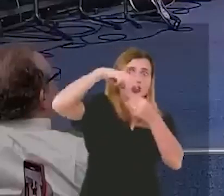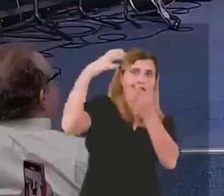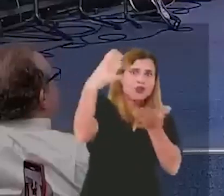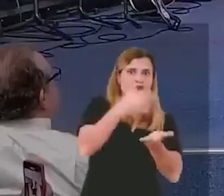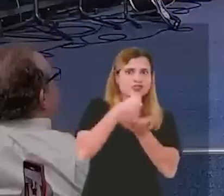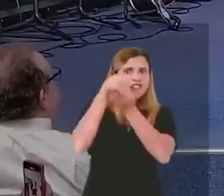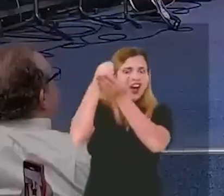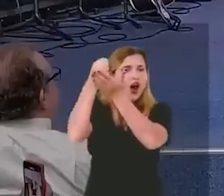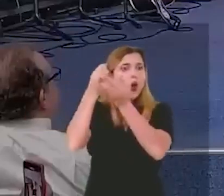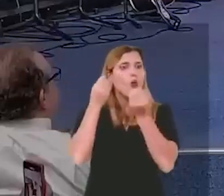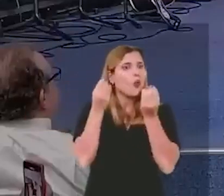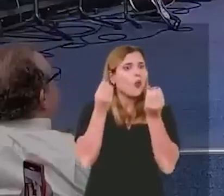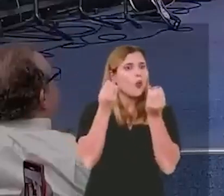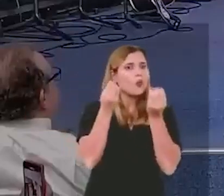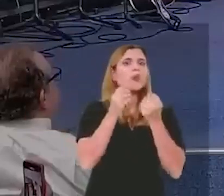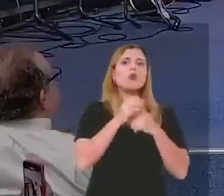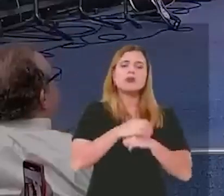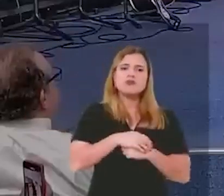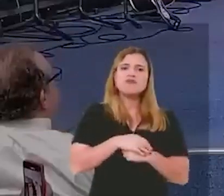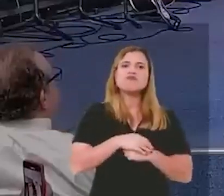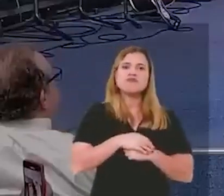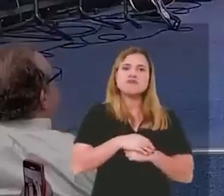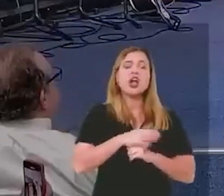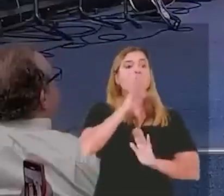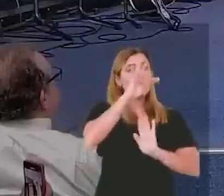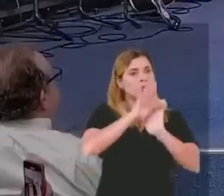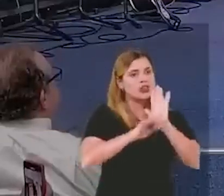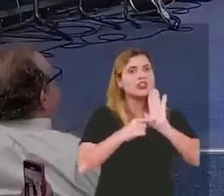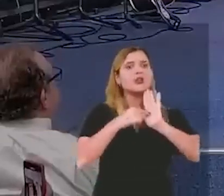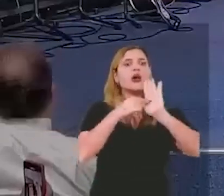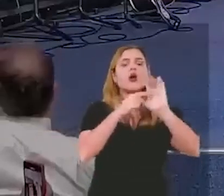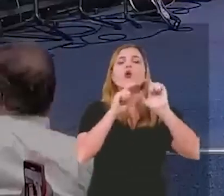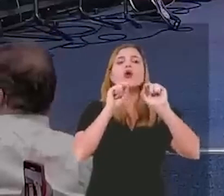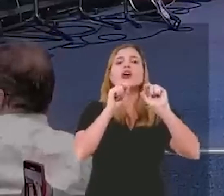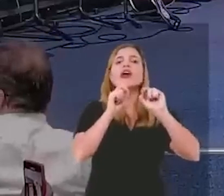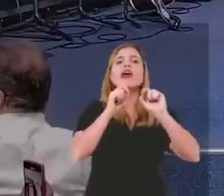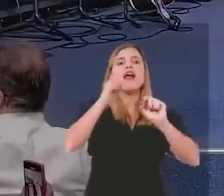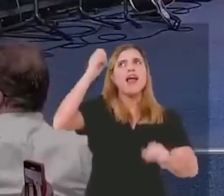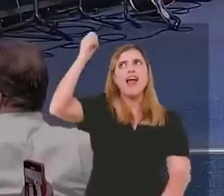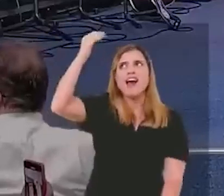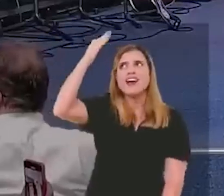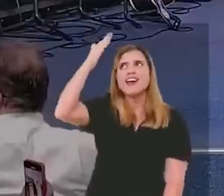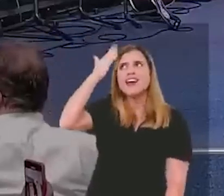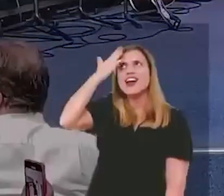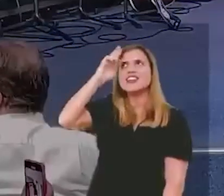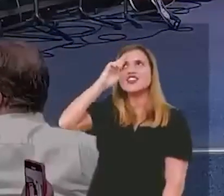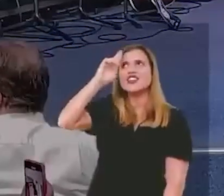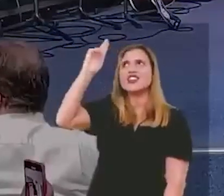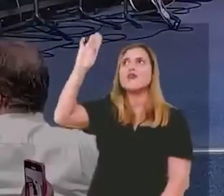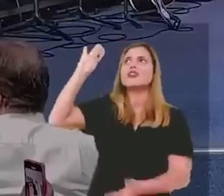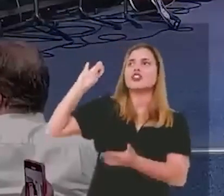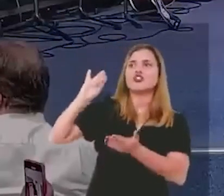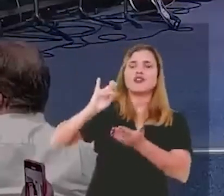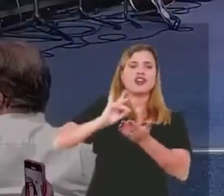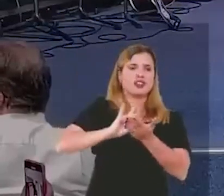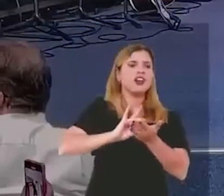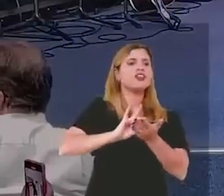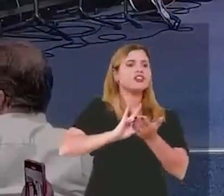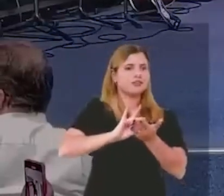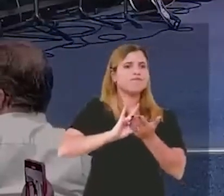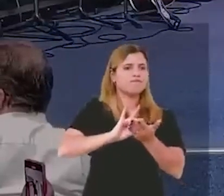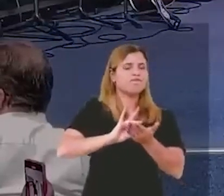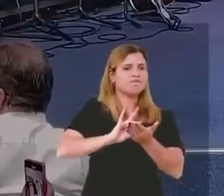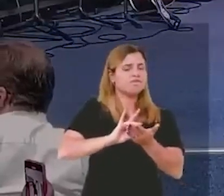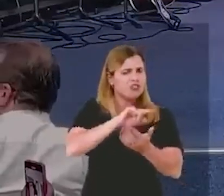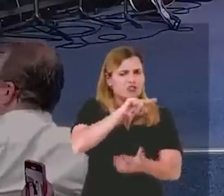Mas como é que ele se manifestou? Diz o texto? Cheio de graça e de verdade.